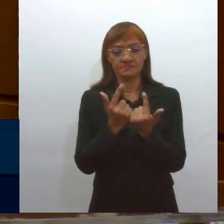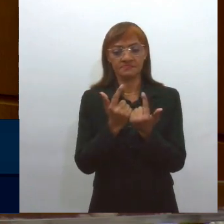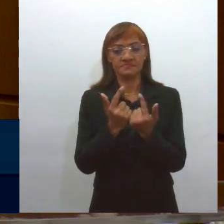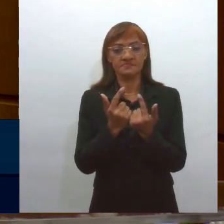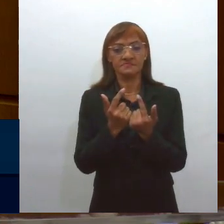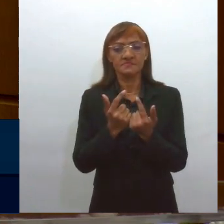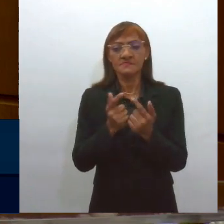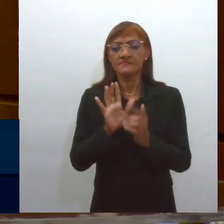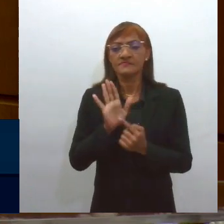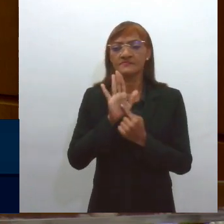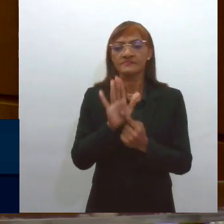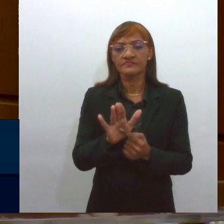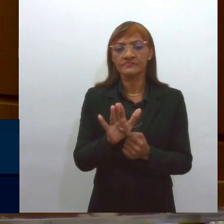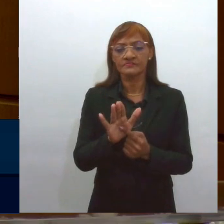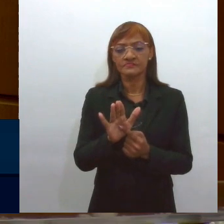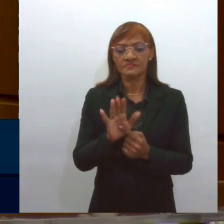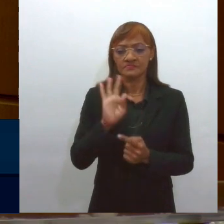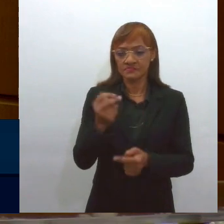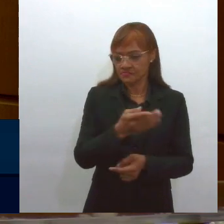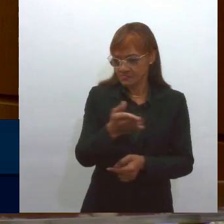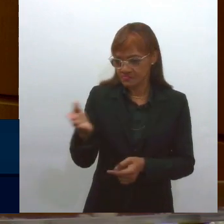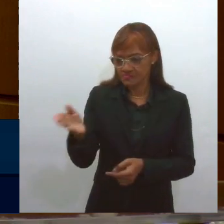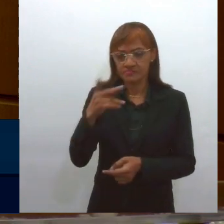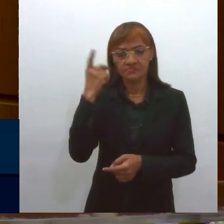em suas atividades diárias,